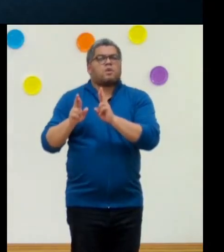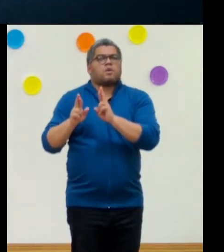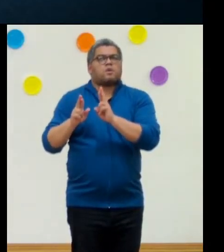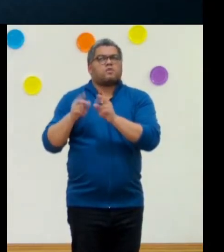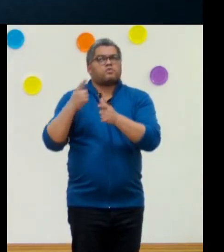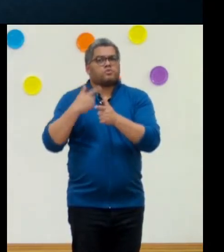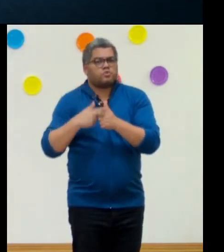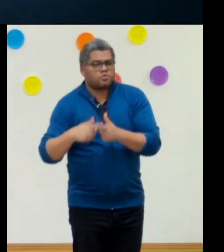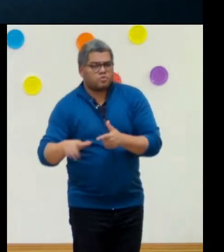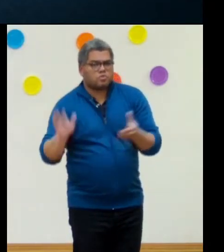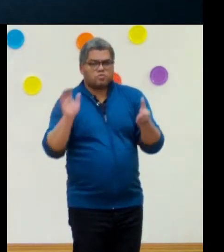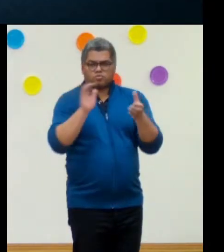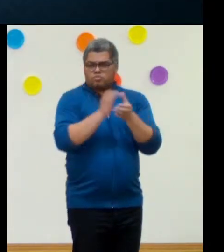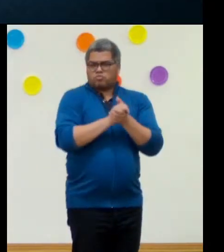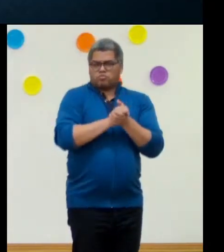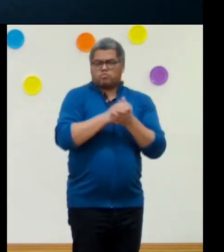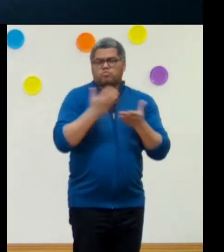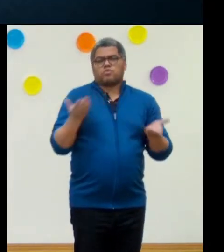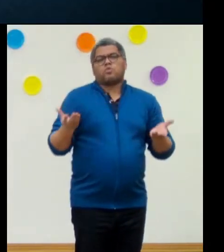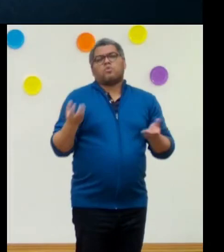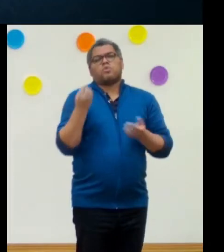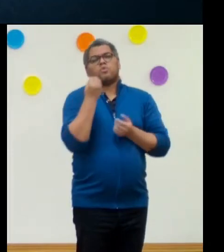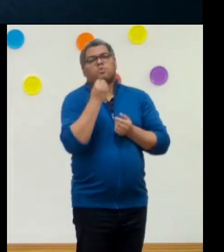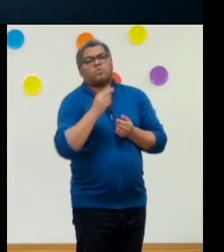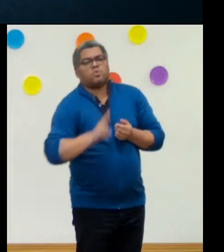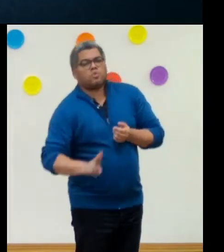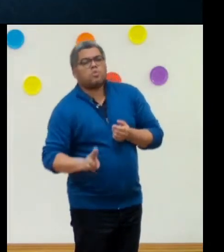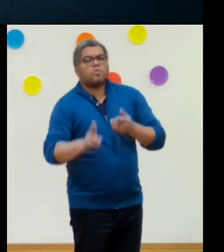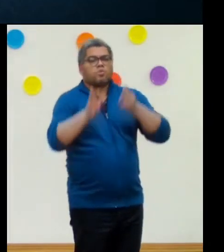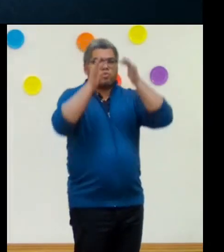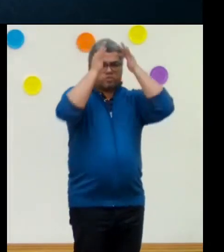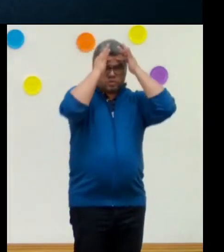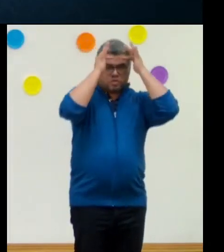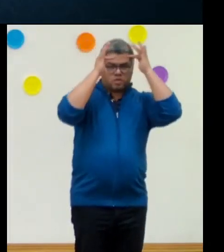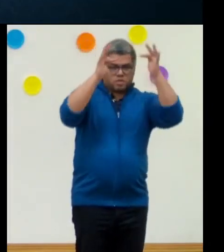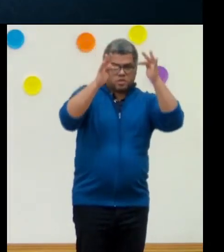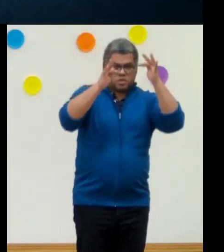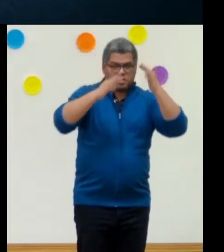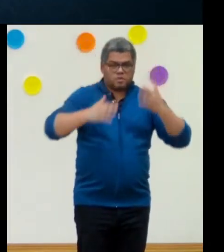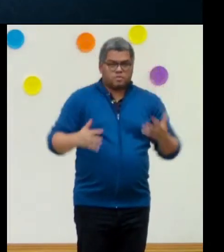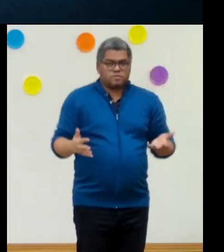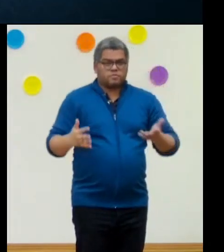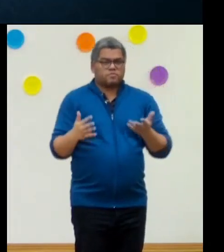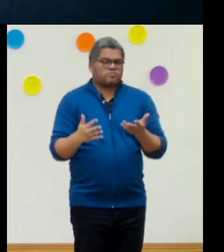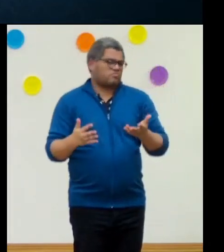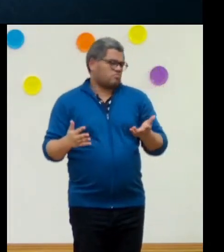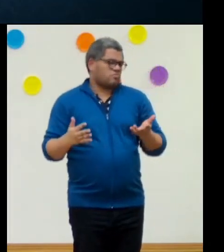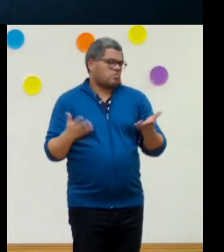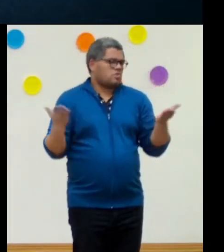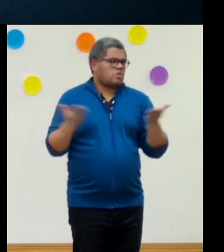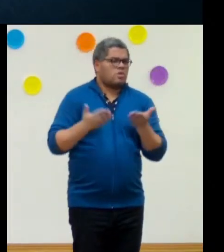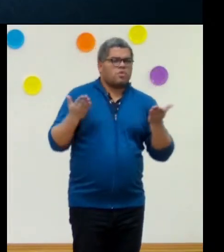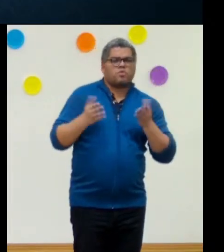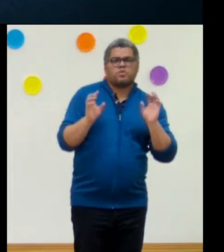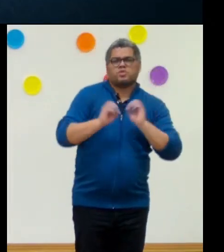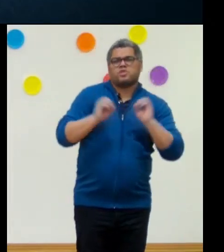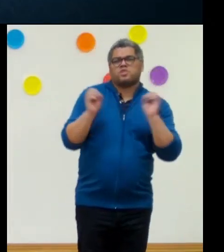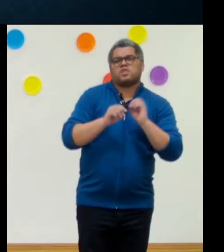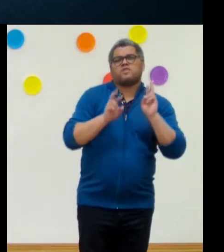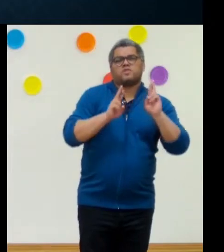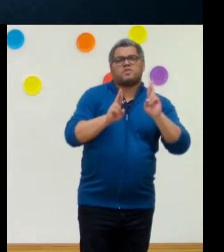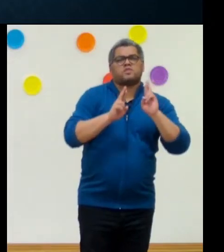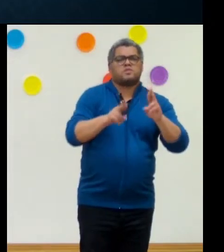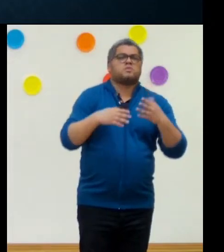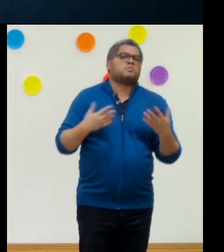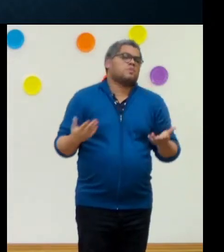monogamia, ninguém espera mais ficar monogâmico, né? Estar monogâmico. Ou fidelidade, ninguém espera mais ser fiel, que o adultério não é